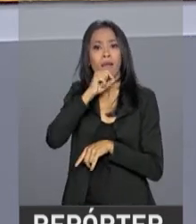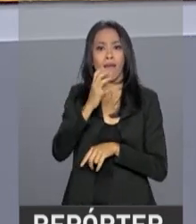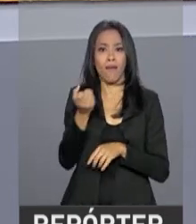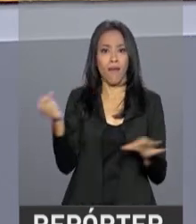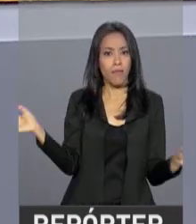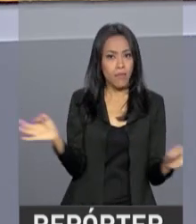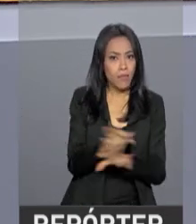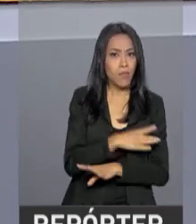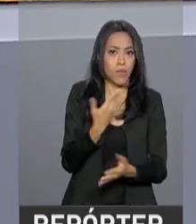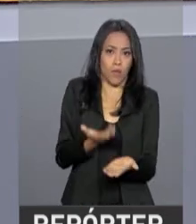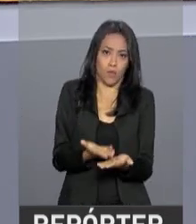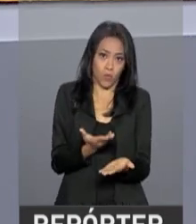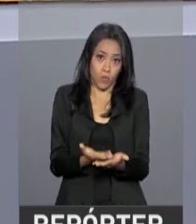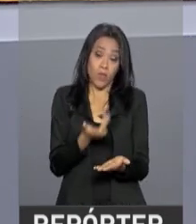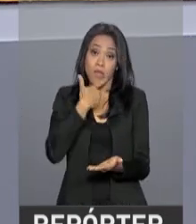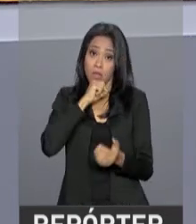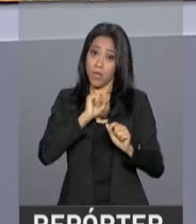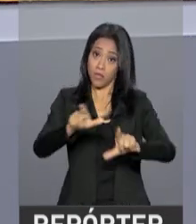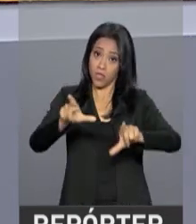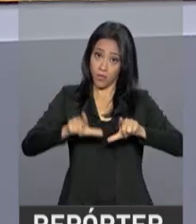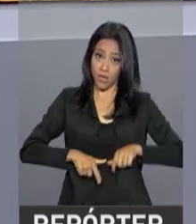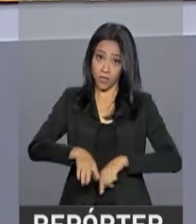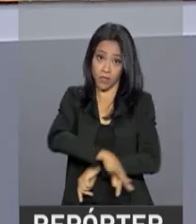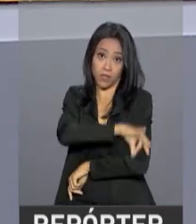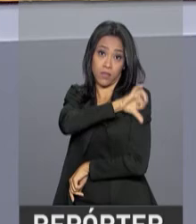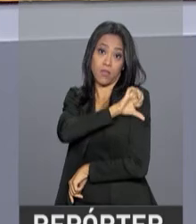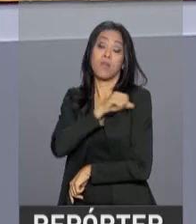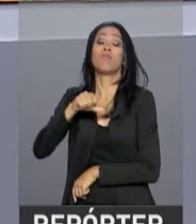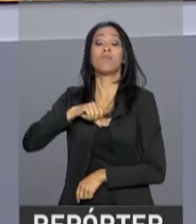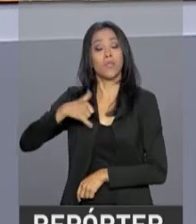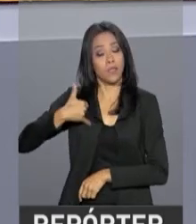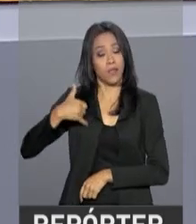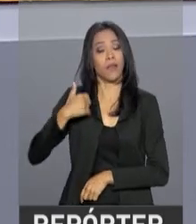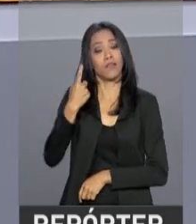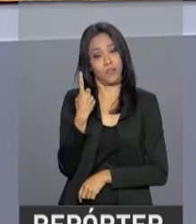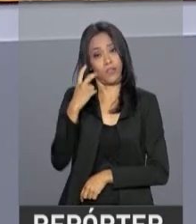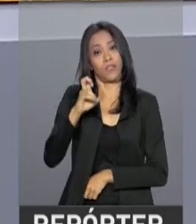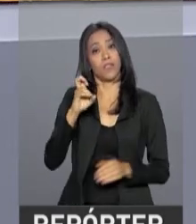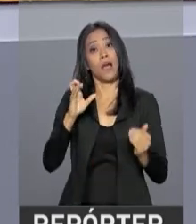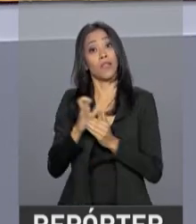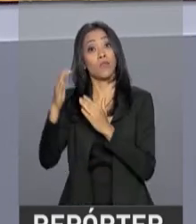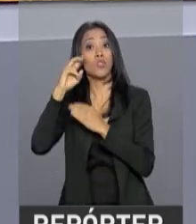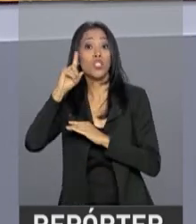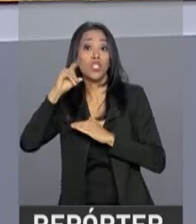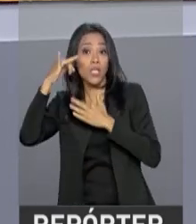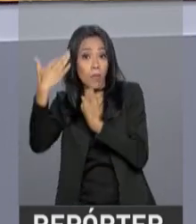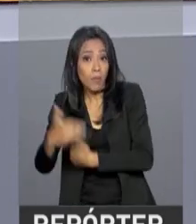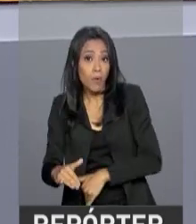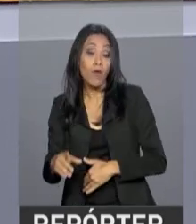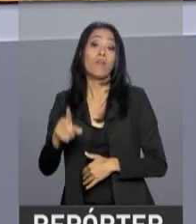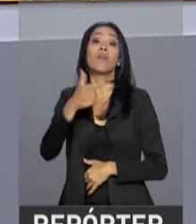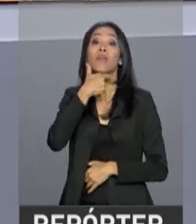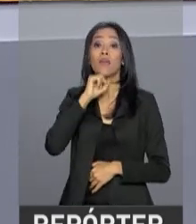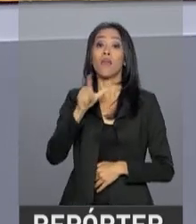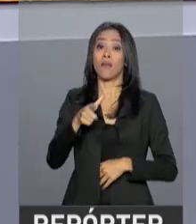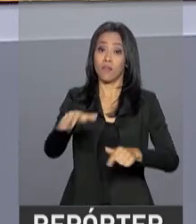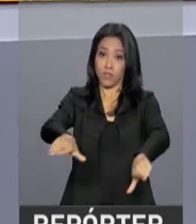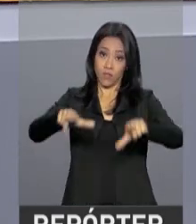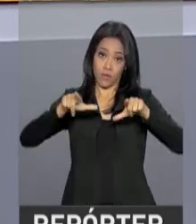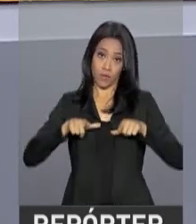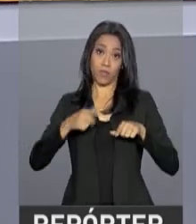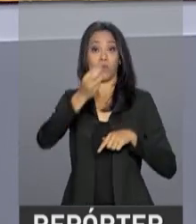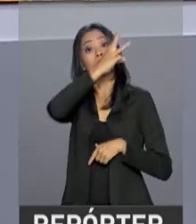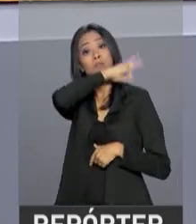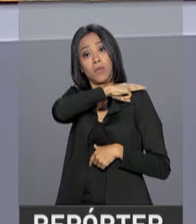certificação do ensino fundamental precisa ter 15 anos completos na data do exame e quem busca a certificação do ensino médio precisa